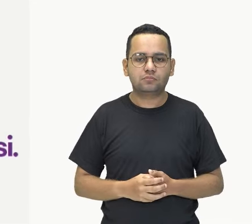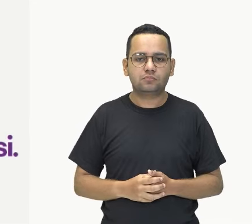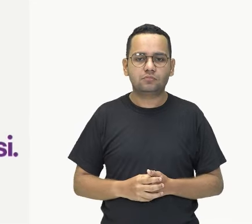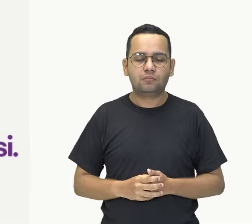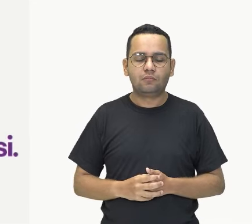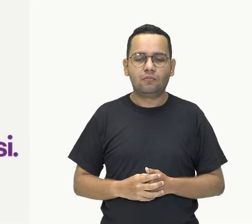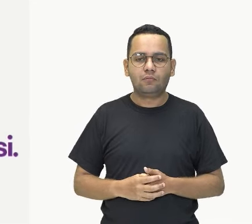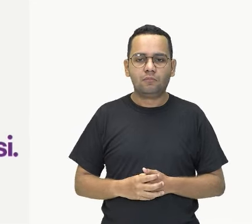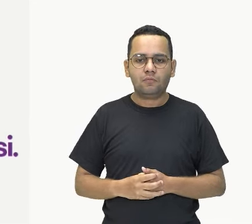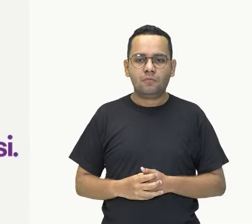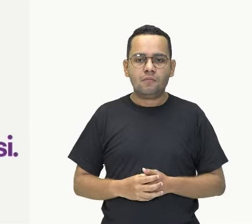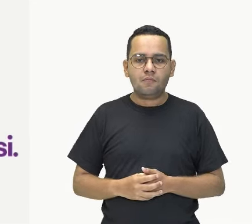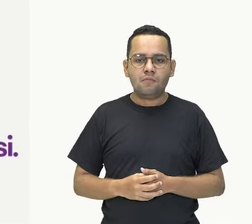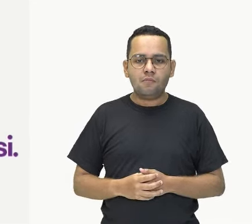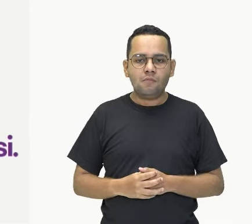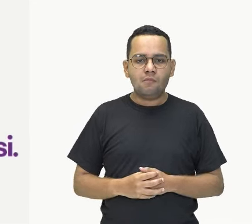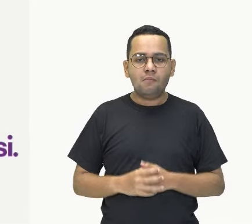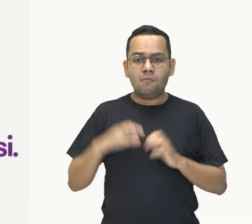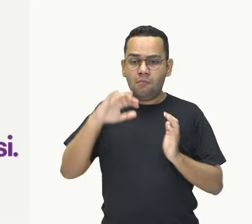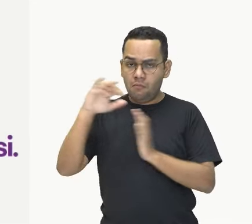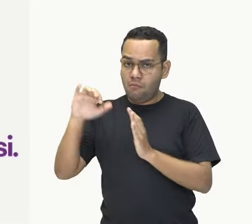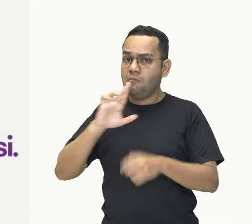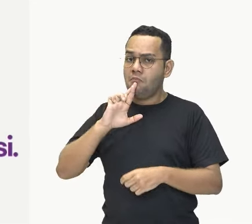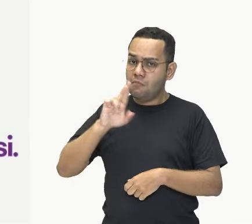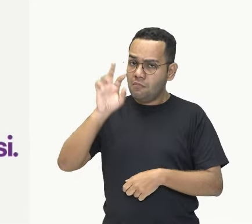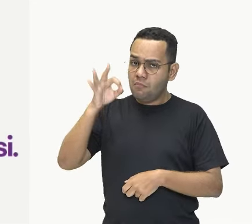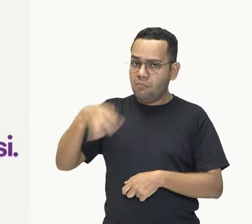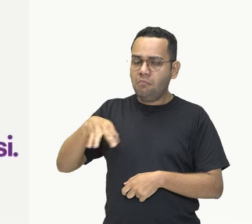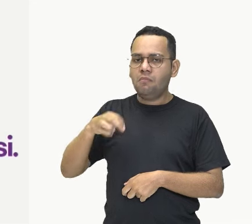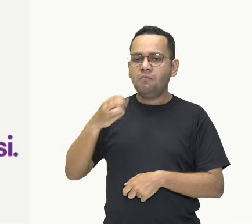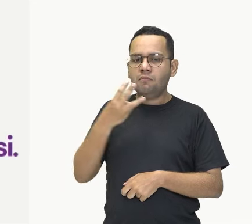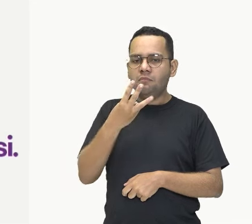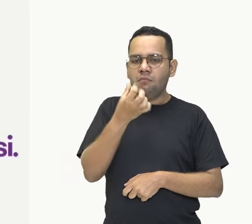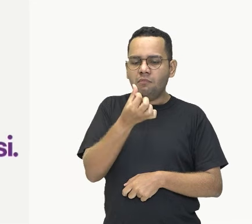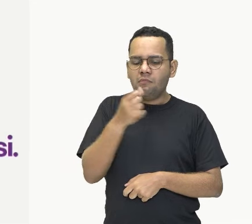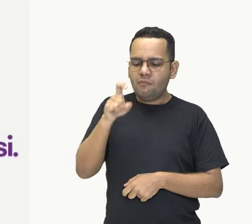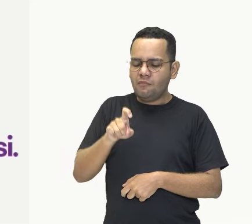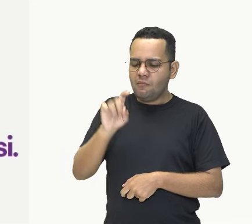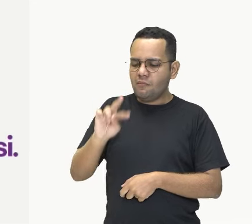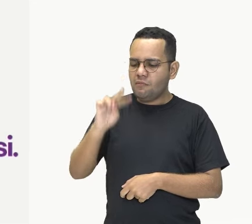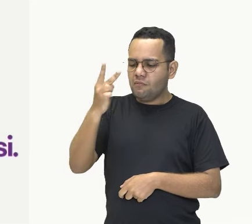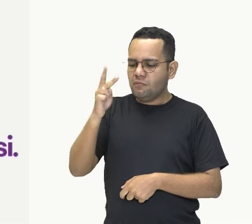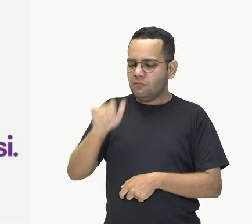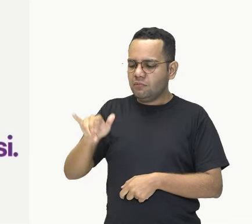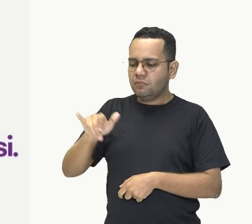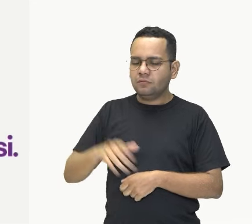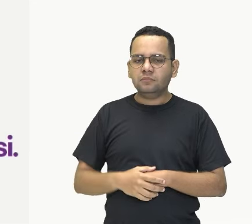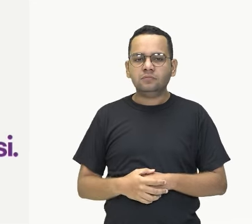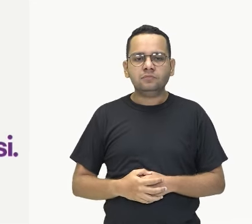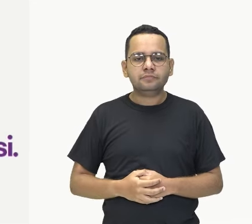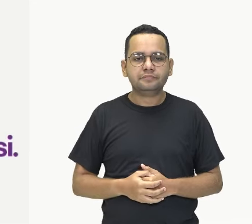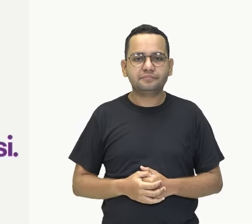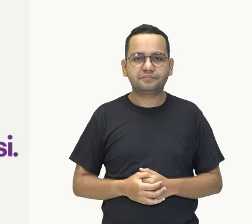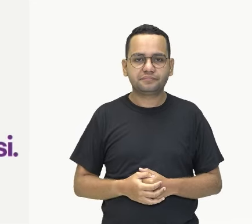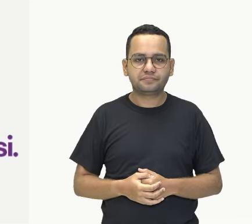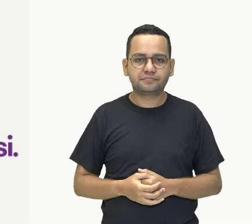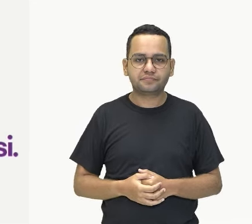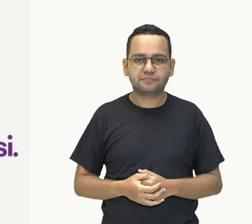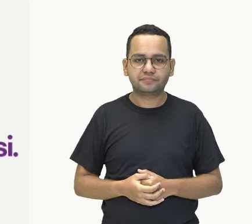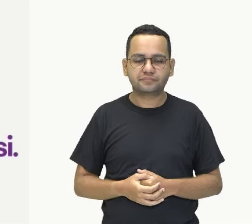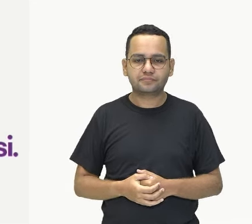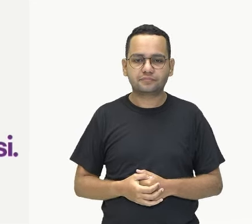final. Então, eu vou ficar com 36, x ao quadrado, y.